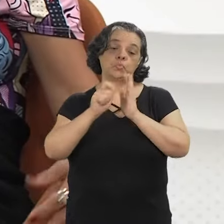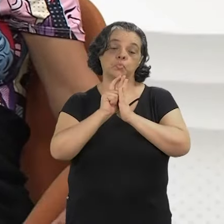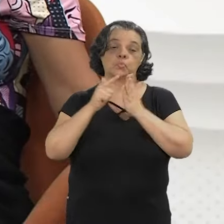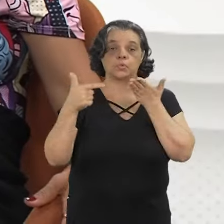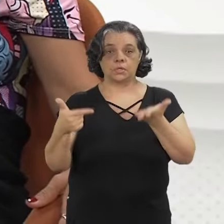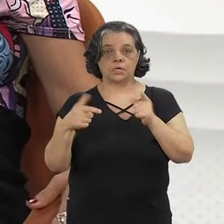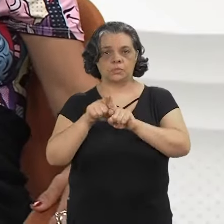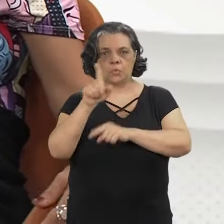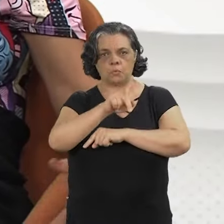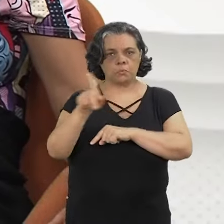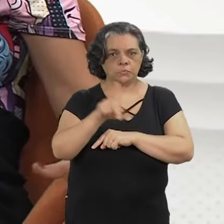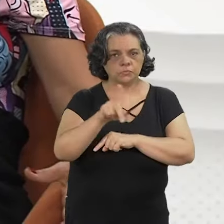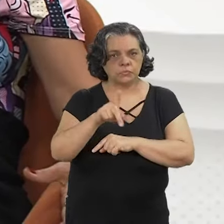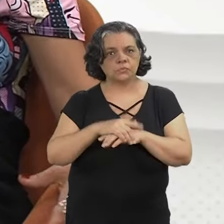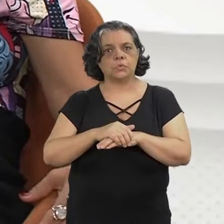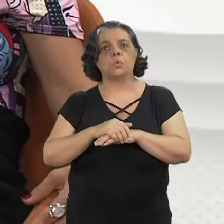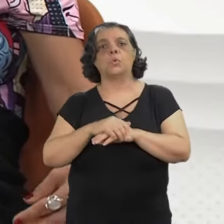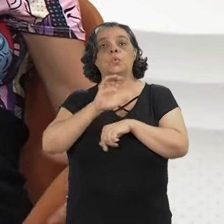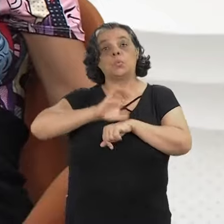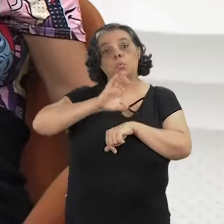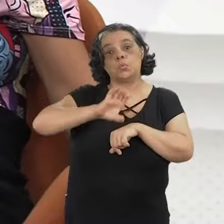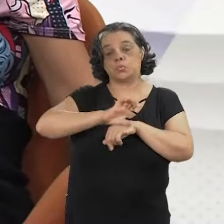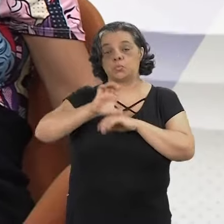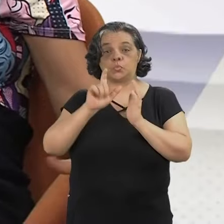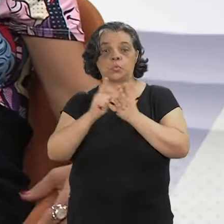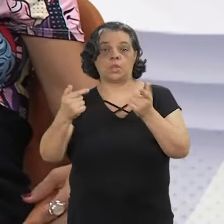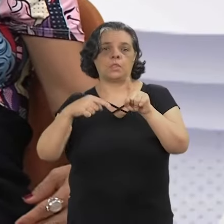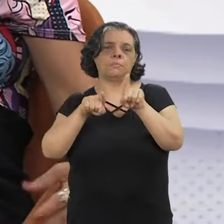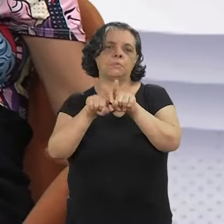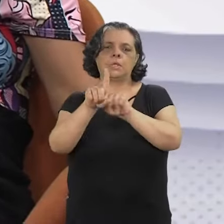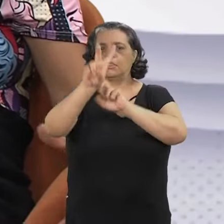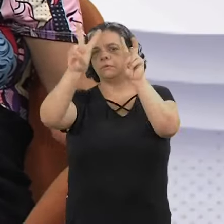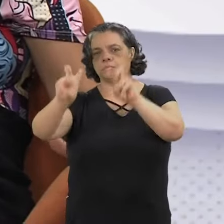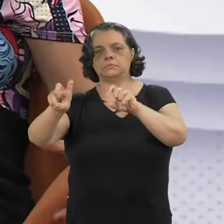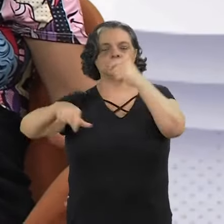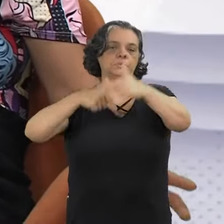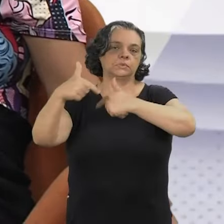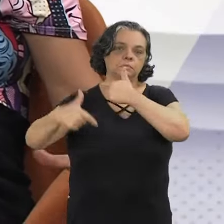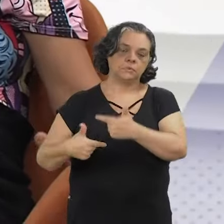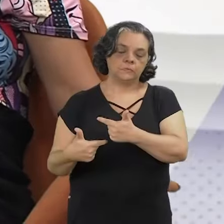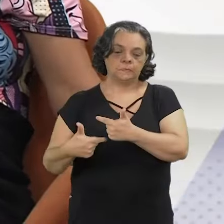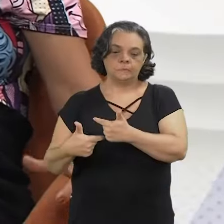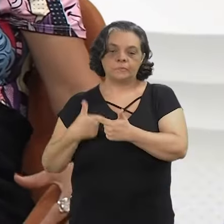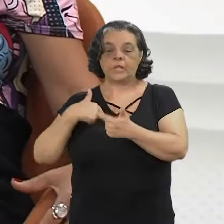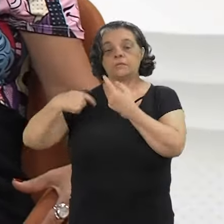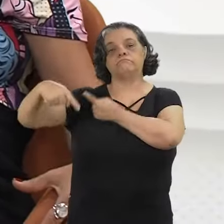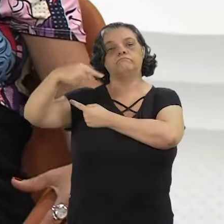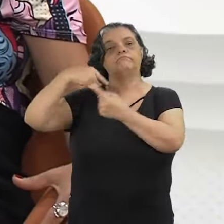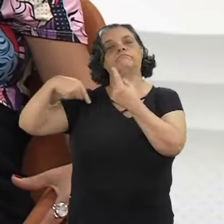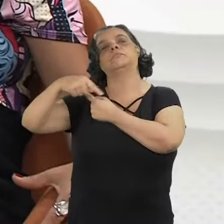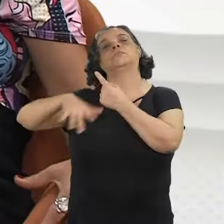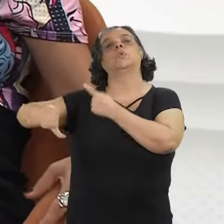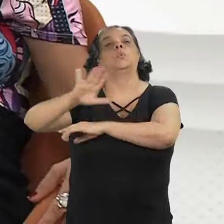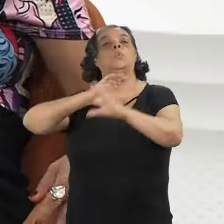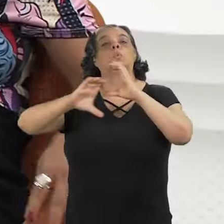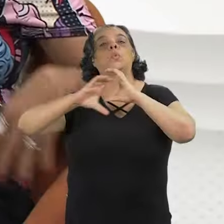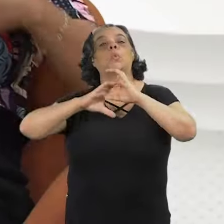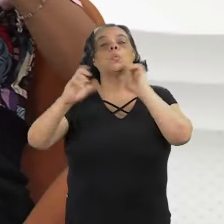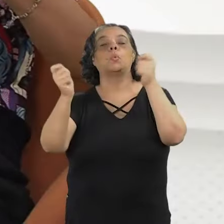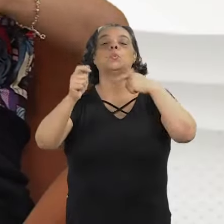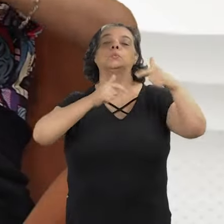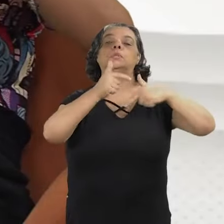sou jornalista e Sou professora do curso de jornalismo e trabalho com esses temas que eh circundam aí o campo da